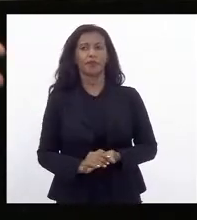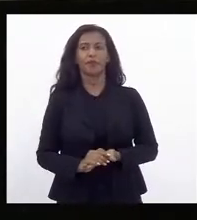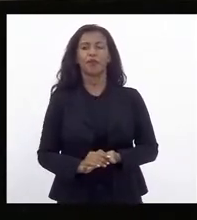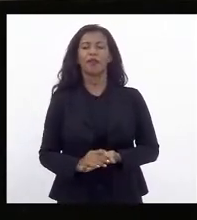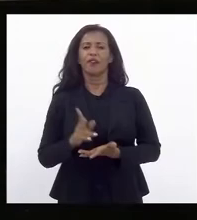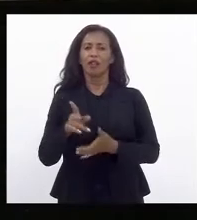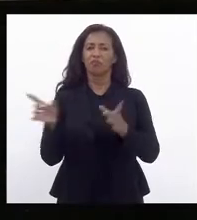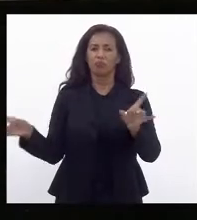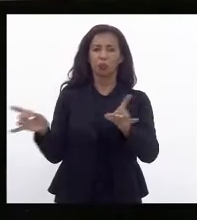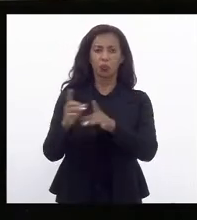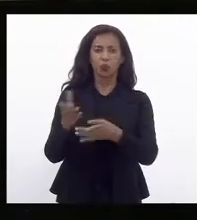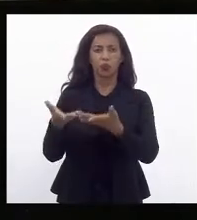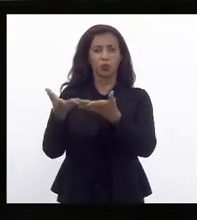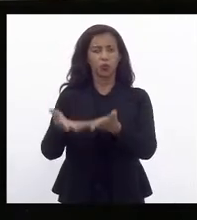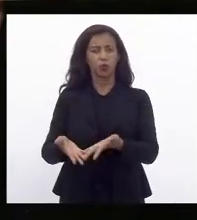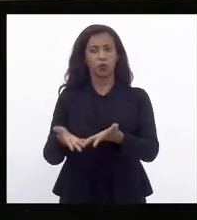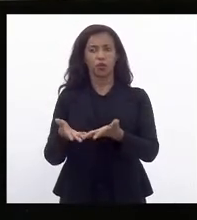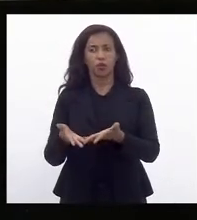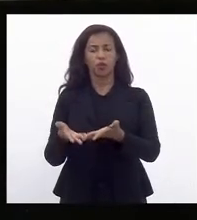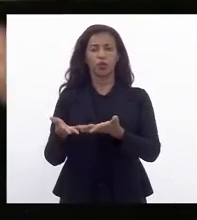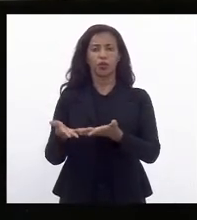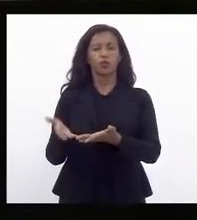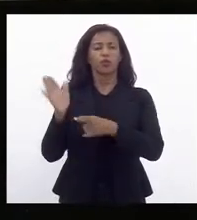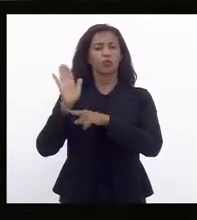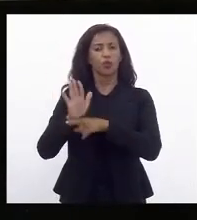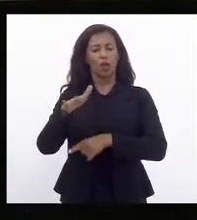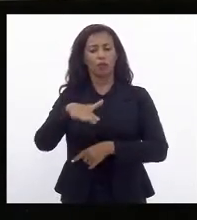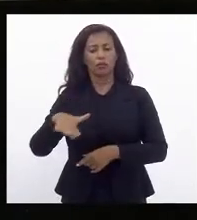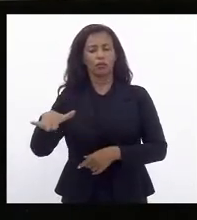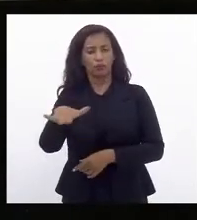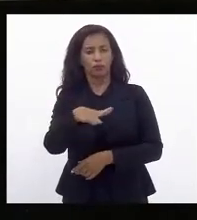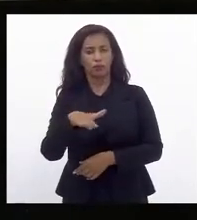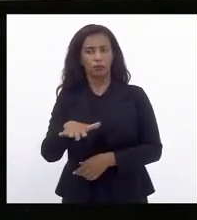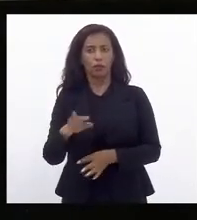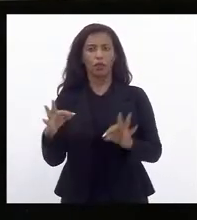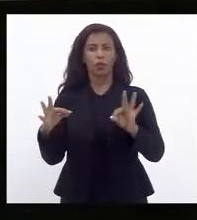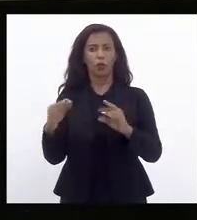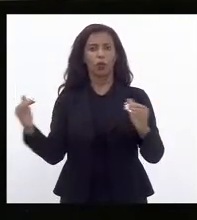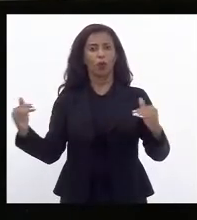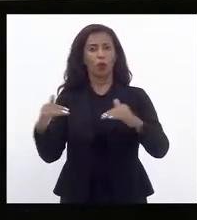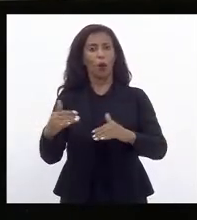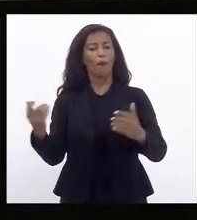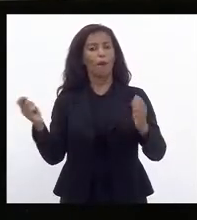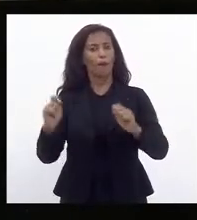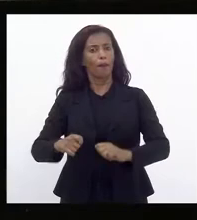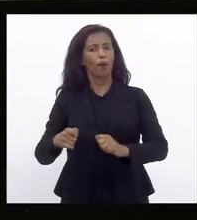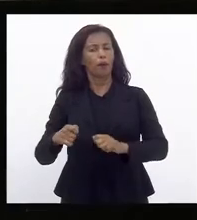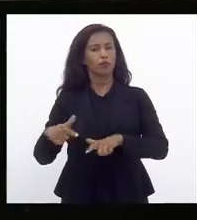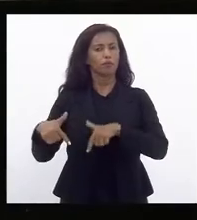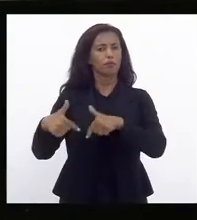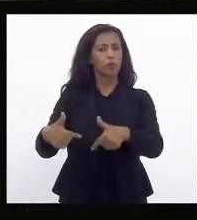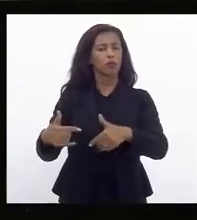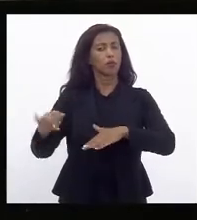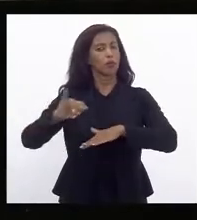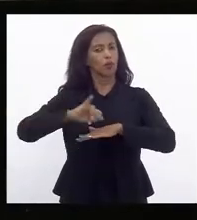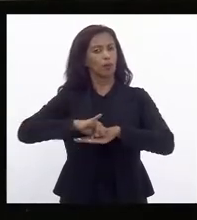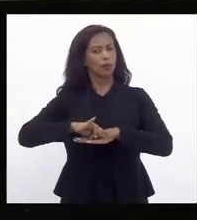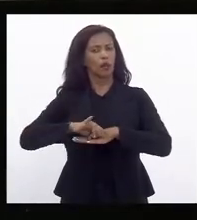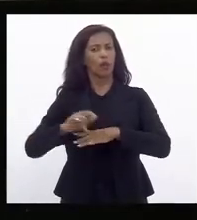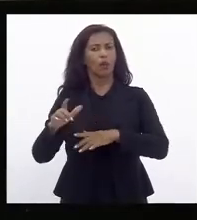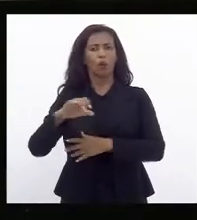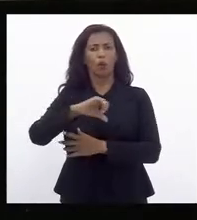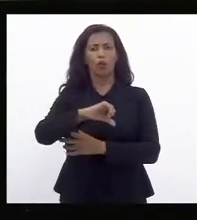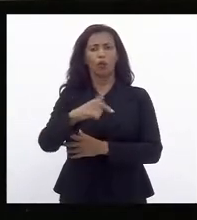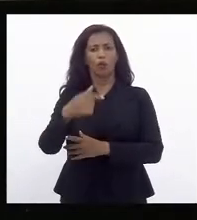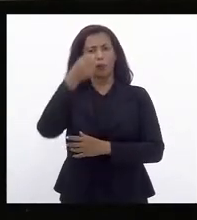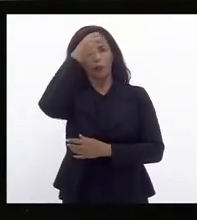colocar à disposição de fazer acomodação num espaço físico para que elas possam atuar não só na capital, mas nos